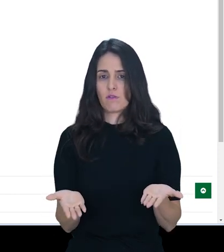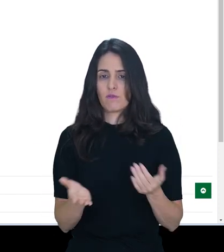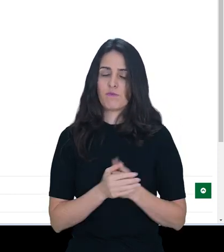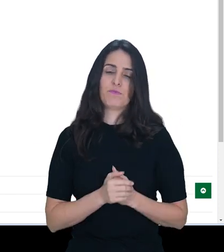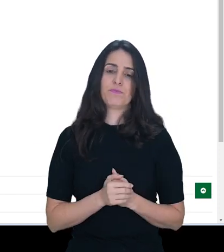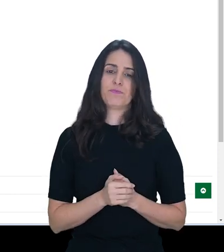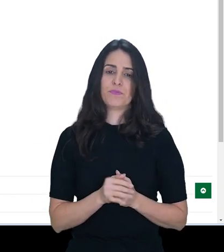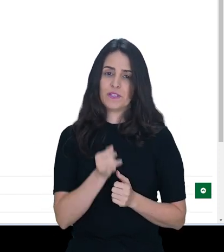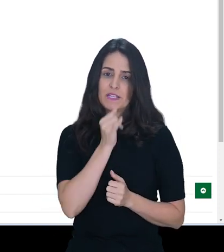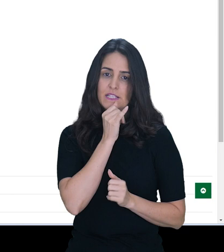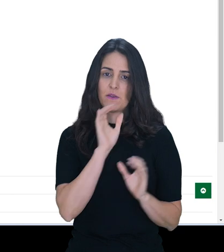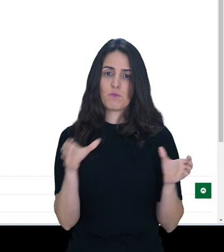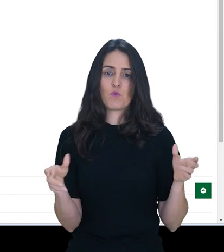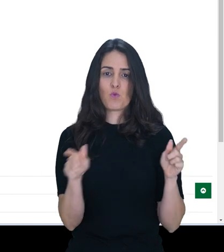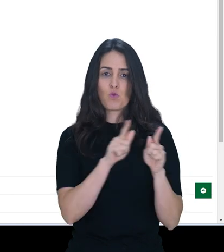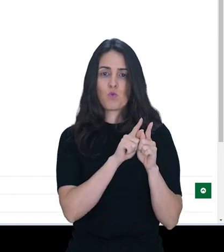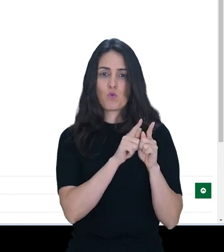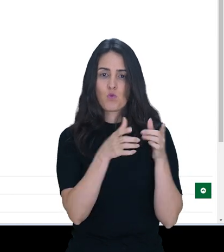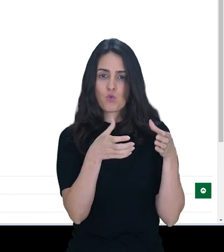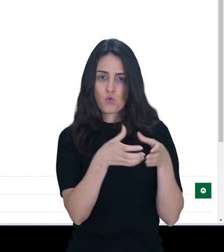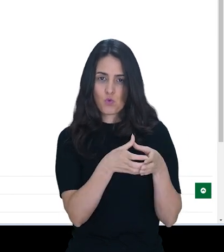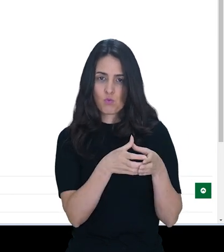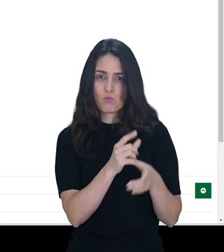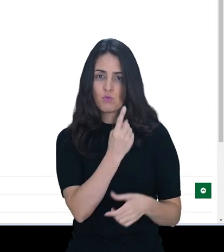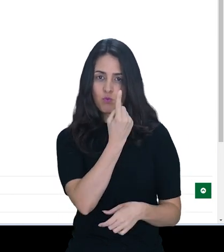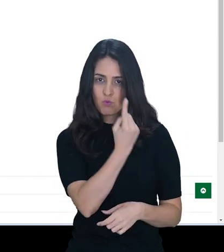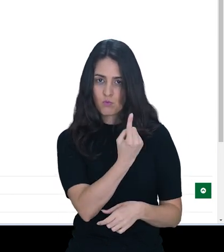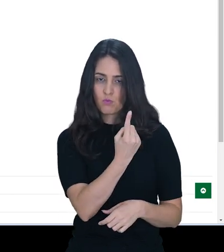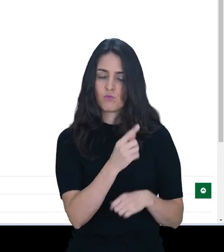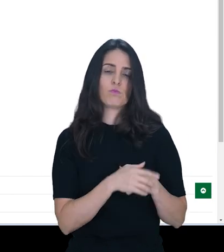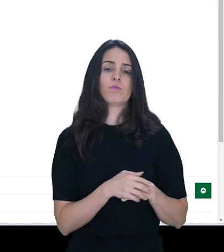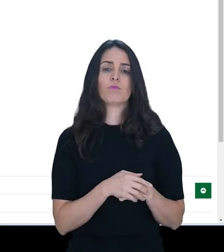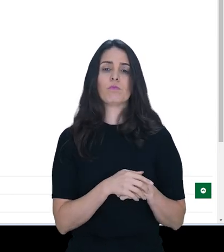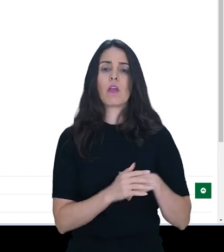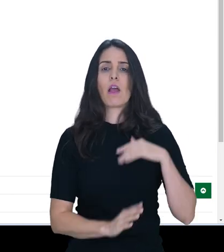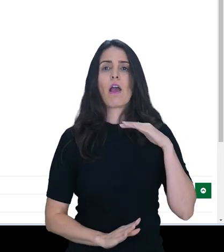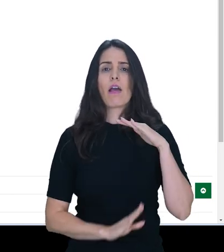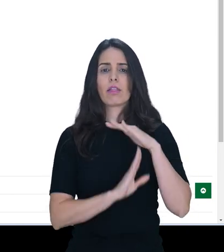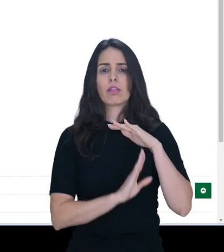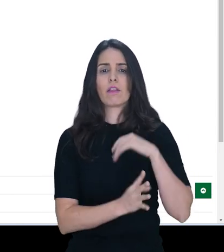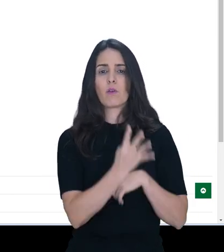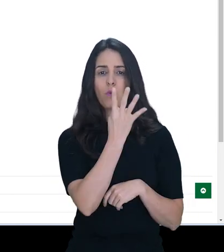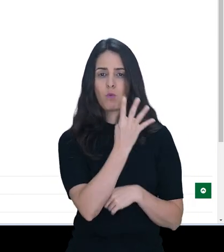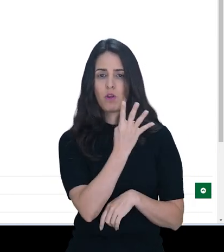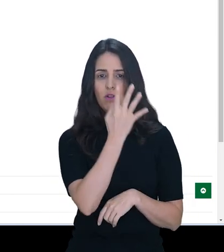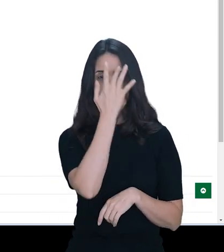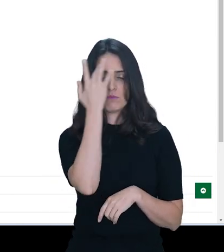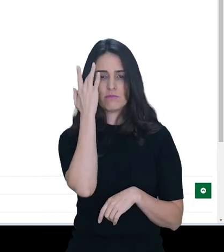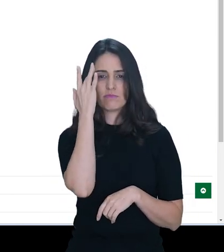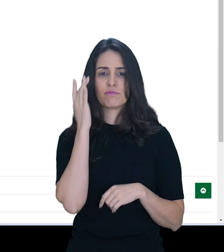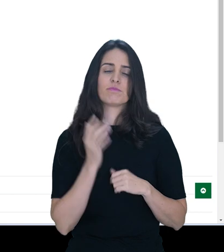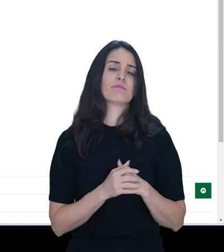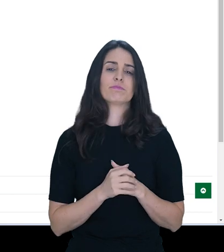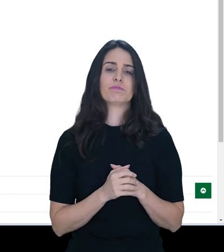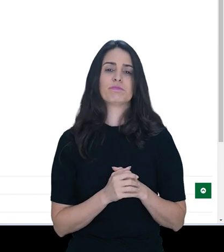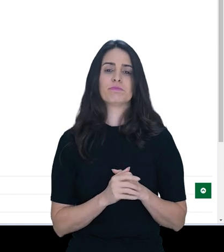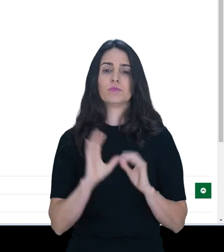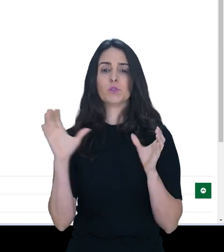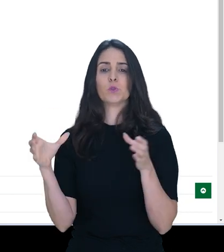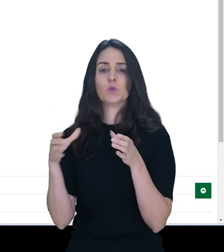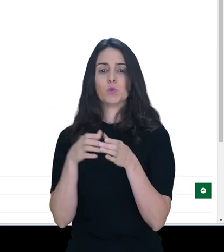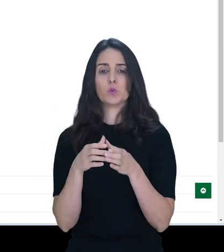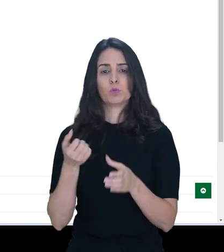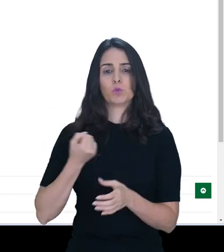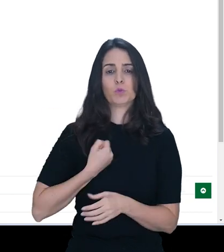aqui, grupo 1, limite de 4 participantes. Aqui,